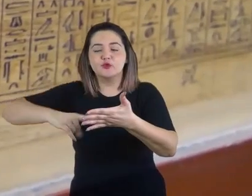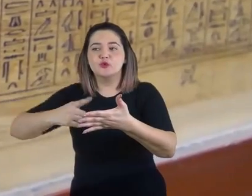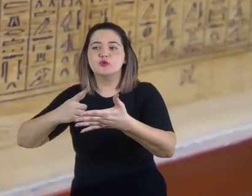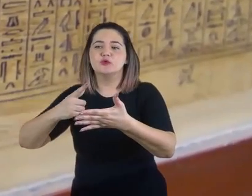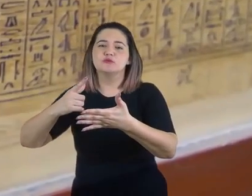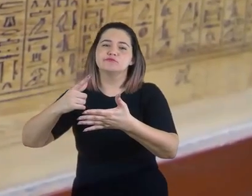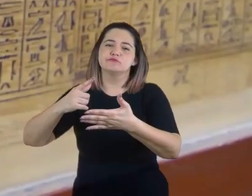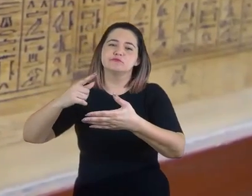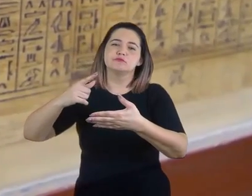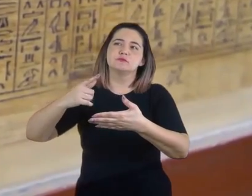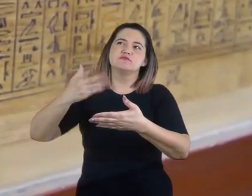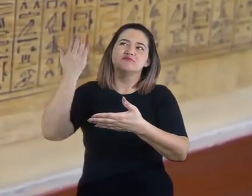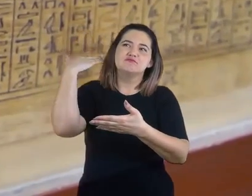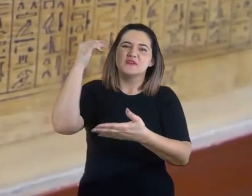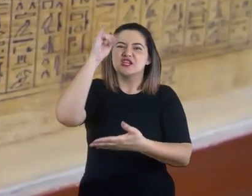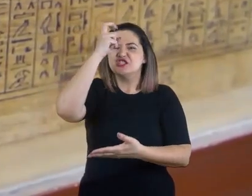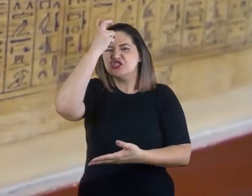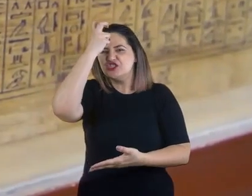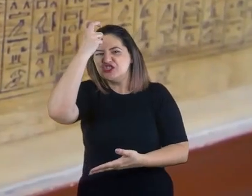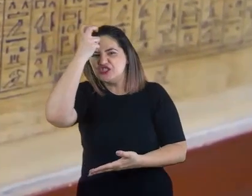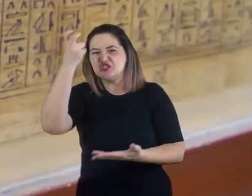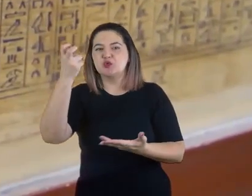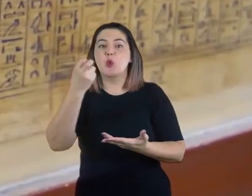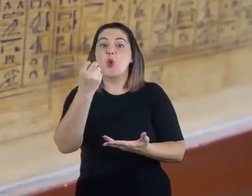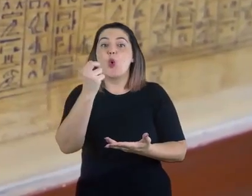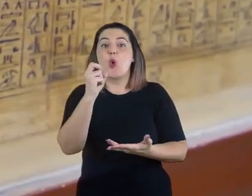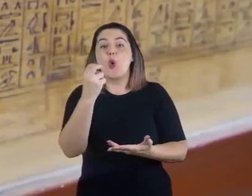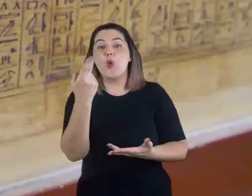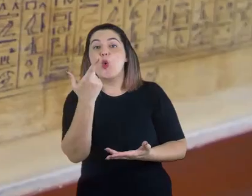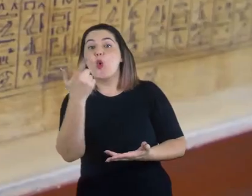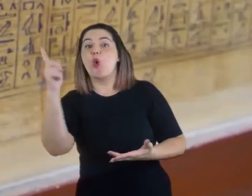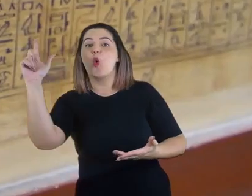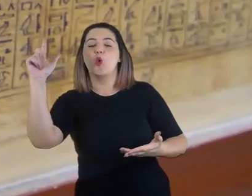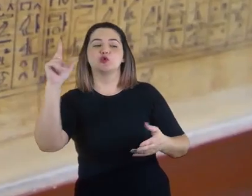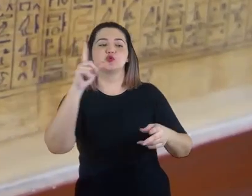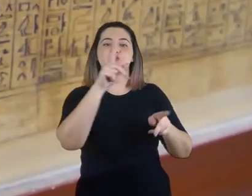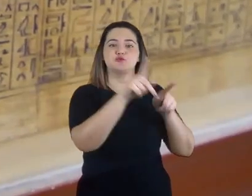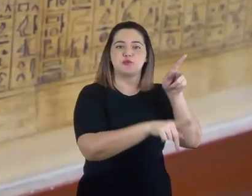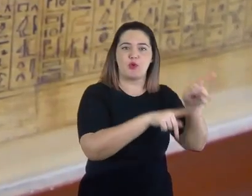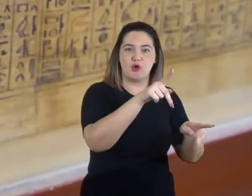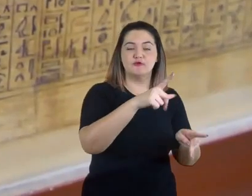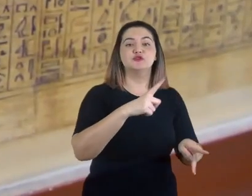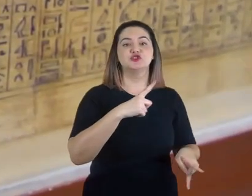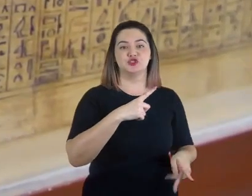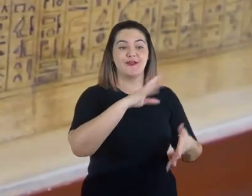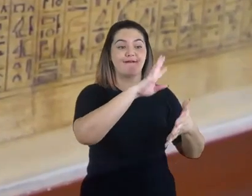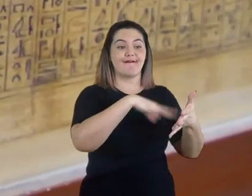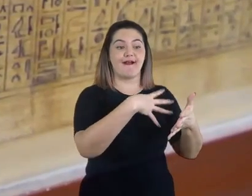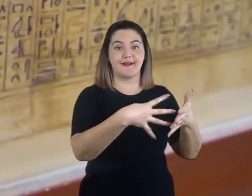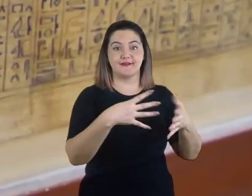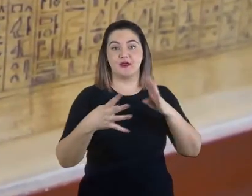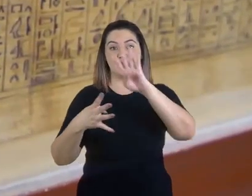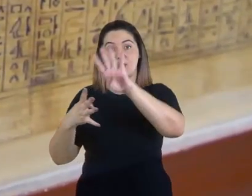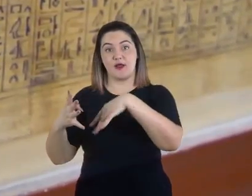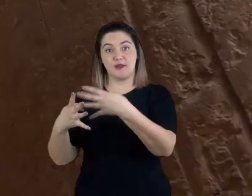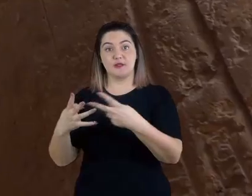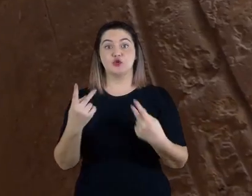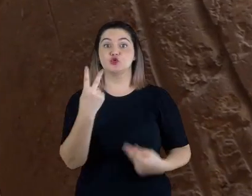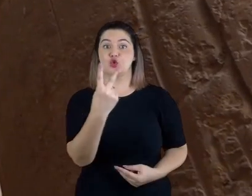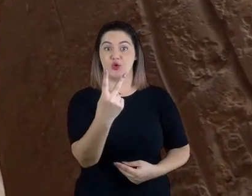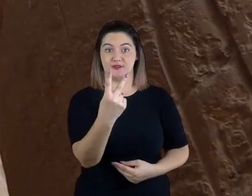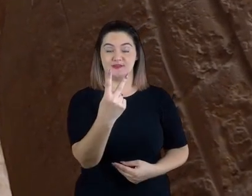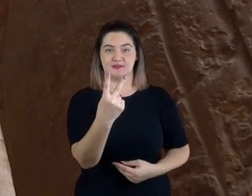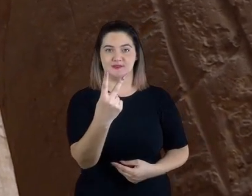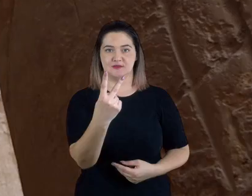Oriente Médio atesta a um sistema de calendário duplo, pelo qual as pessoas pagavam seus impostos de acordo com a